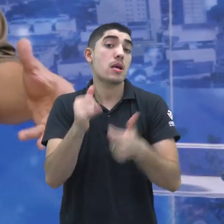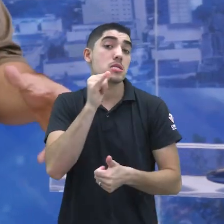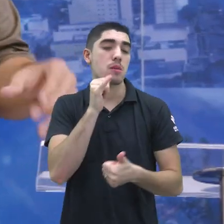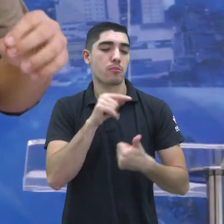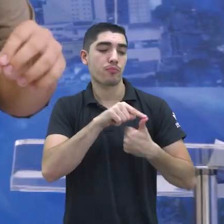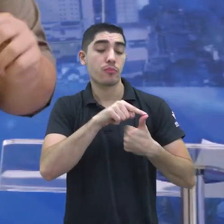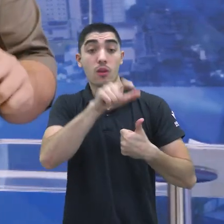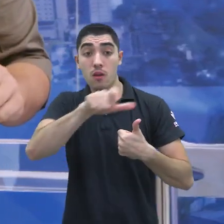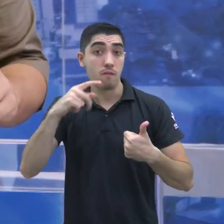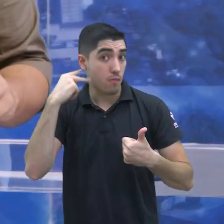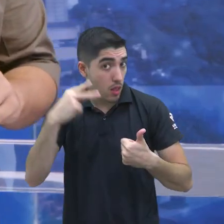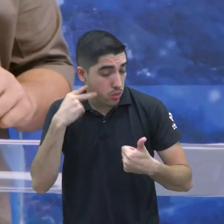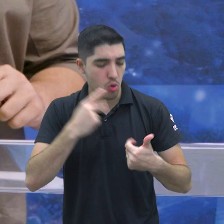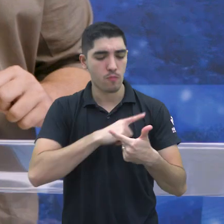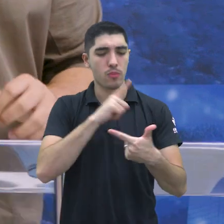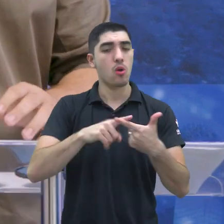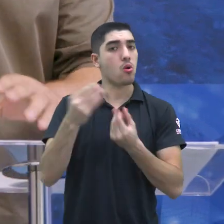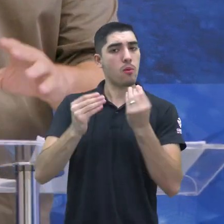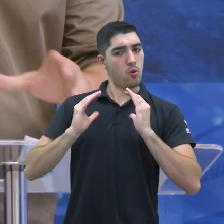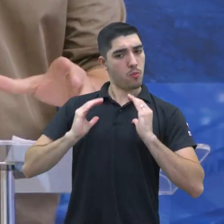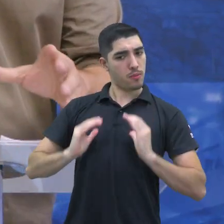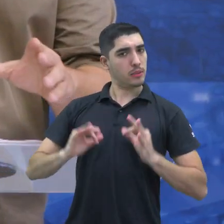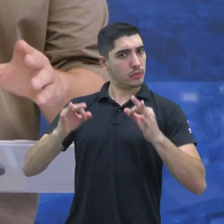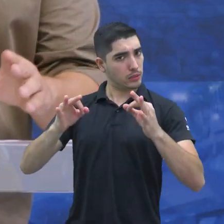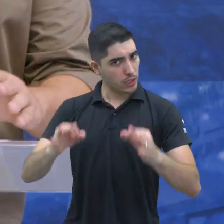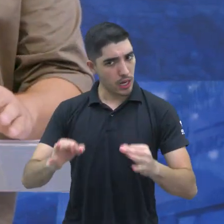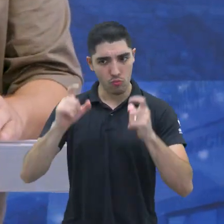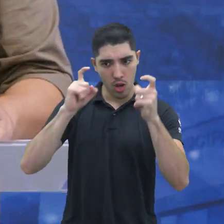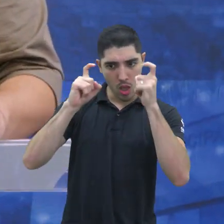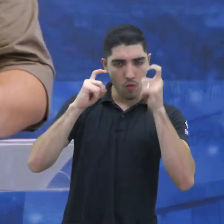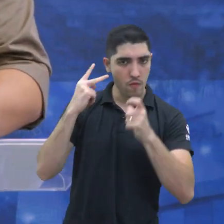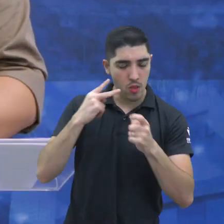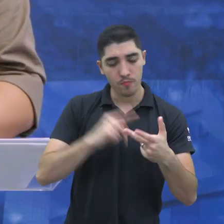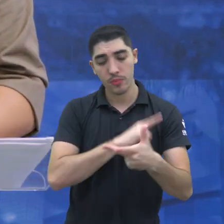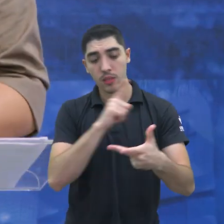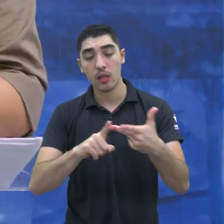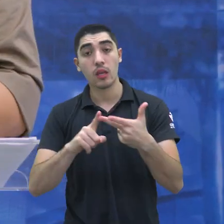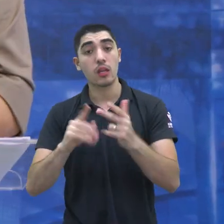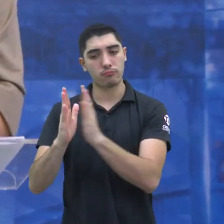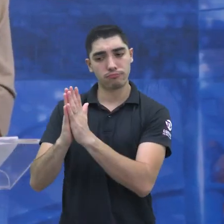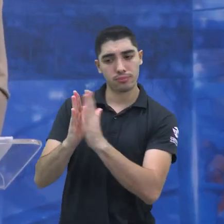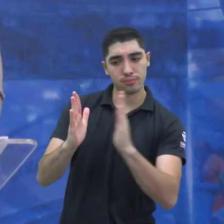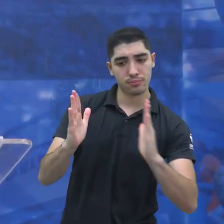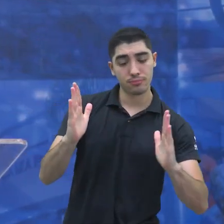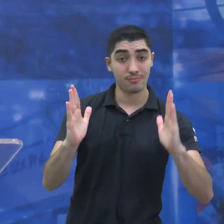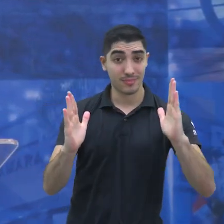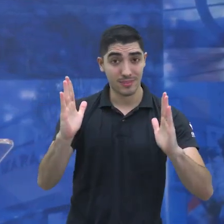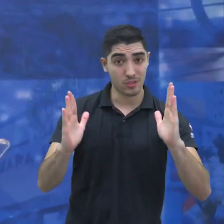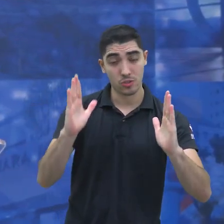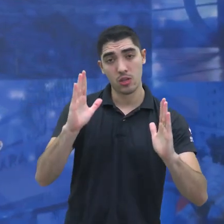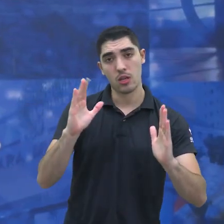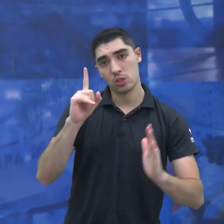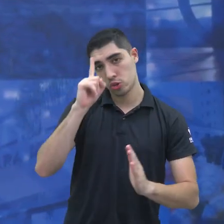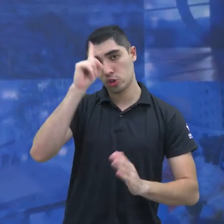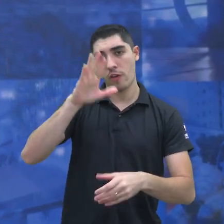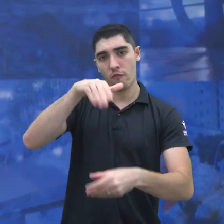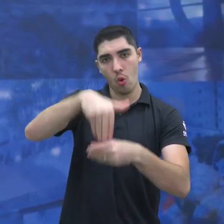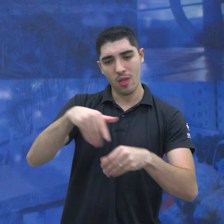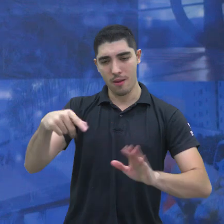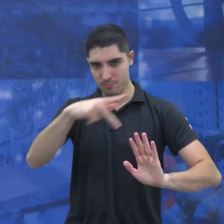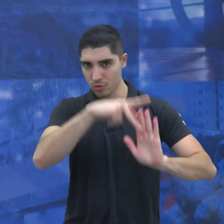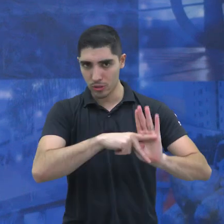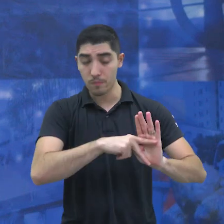por exemplo, o dia a dia dos vereadores, a postura durante as sessões e os prazos para a votação dos projetos. Na